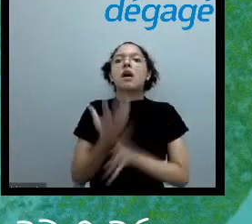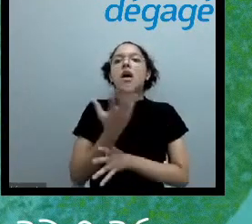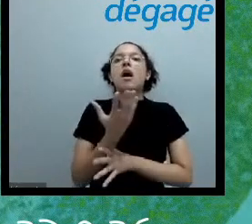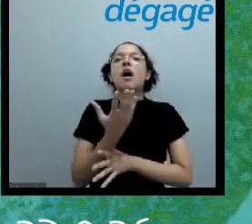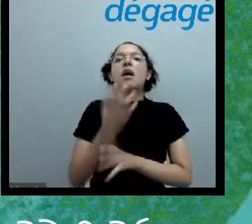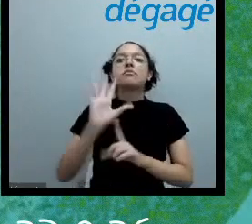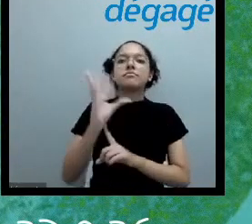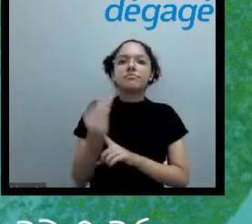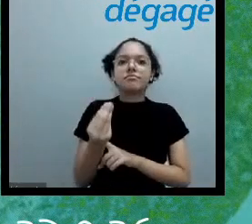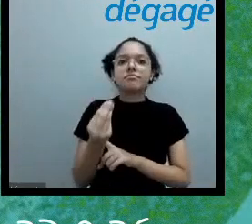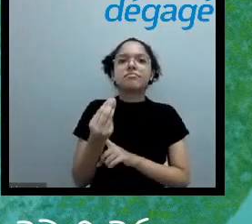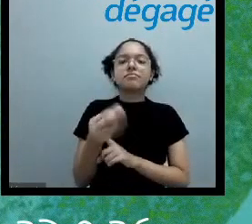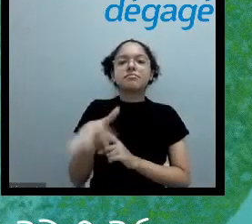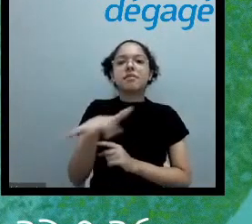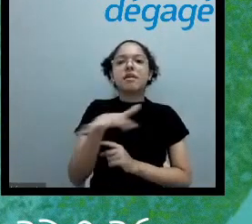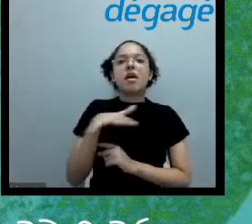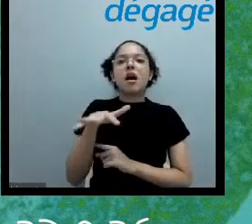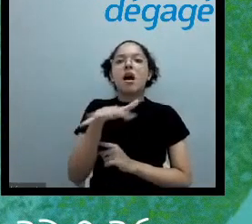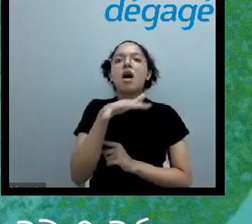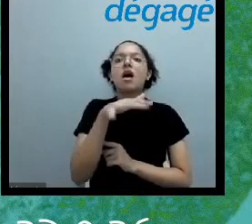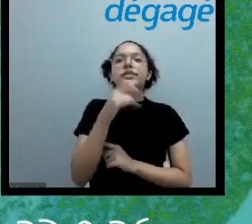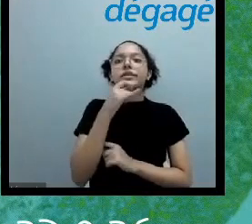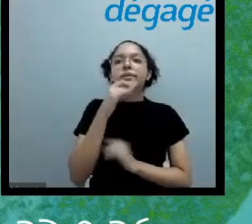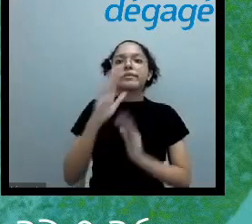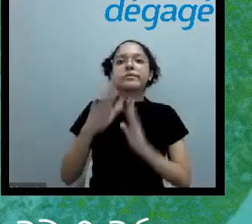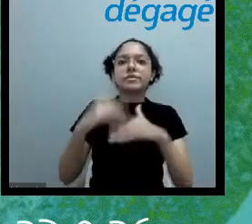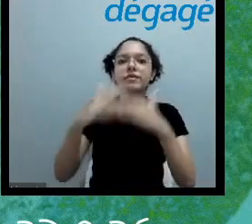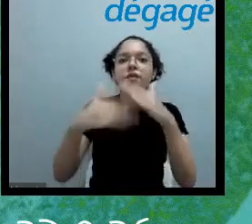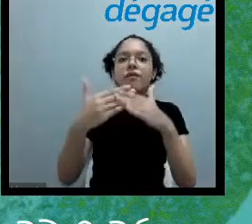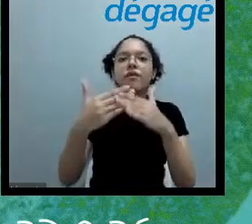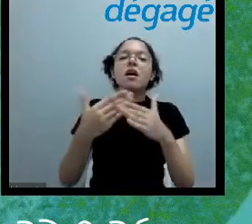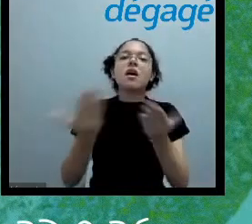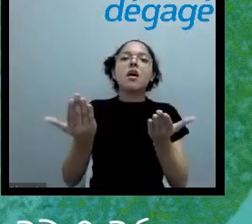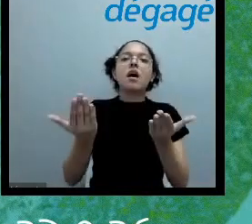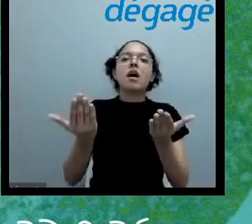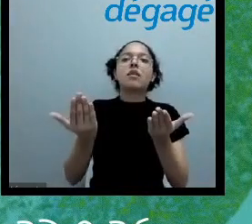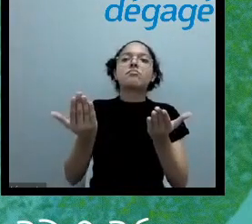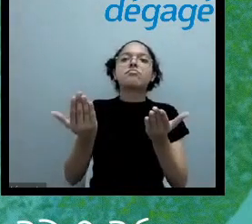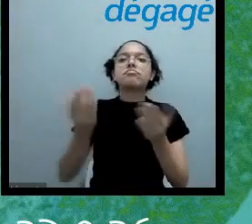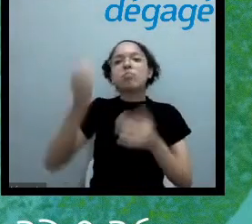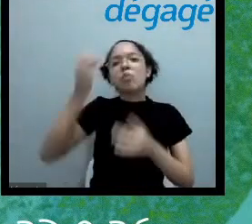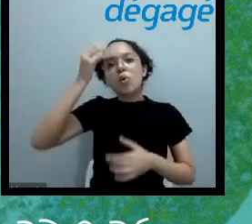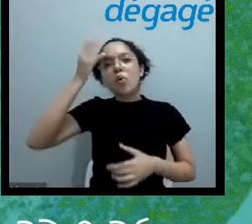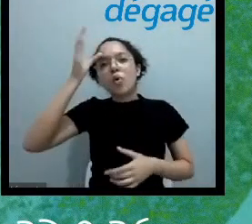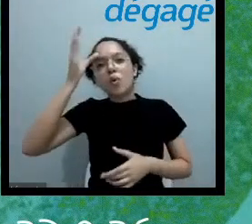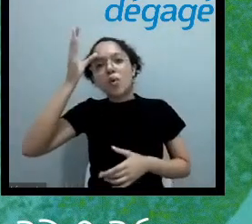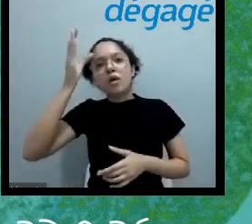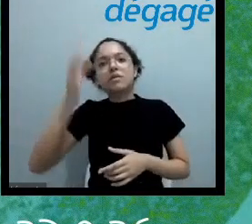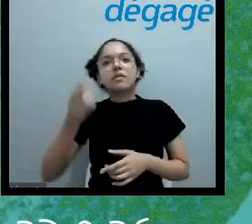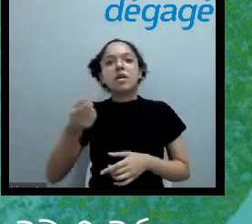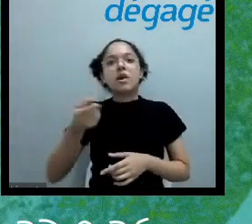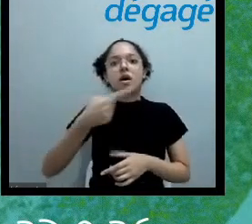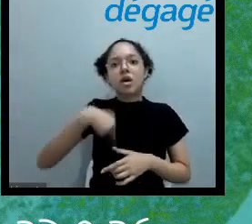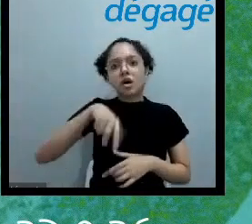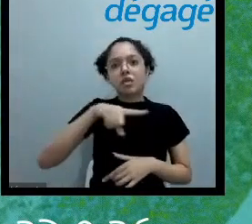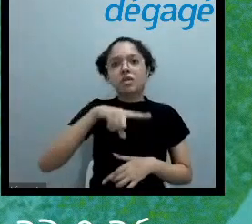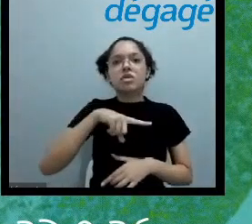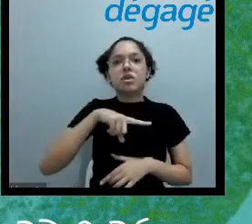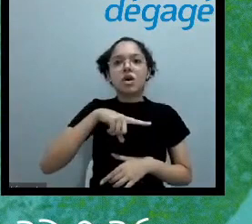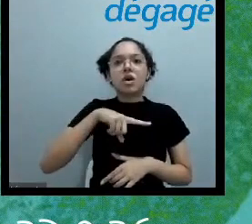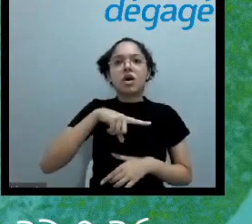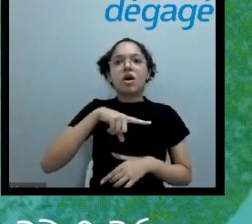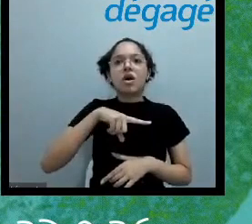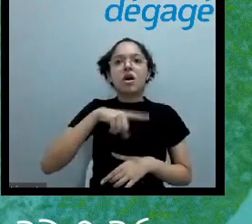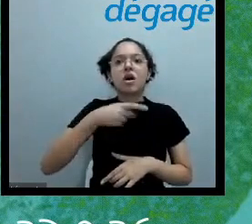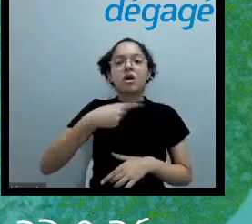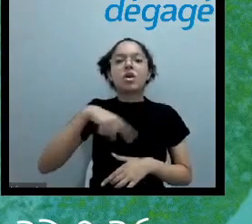ser validado, considerado, respeitado, né? Nós é que estamos o tempo todo dizendo para eles que não, que as coisas têm que estar dentro da regra, que